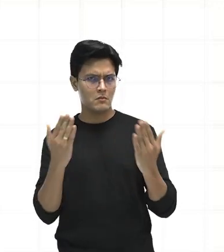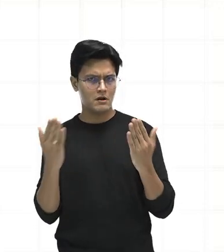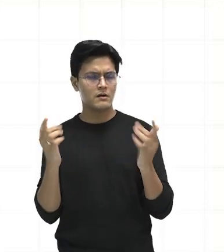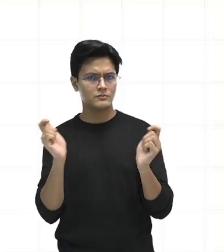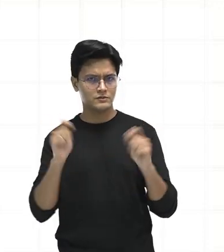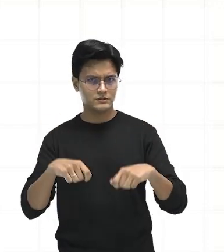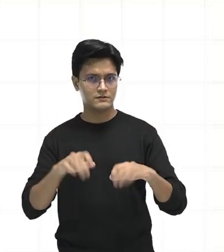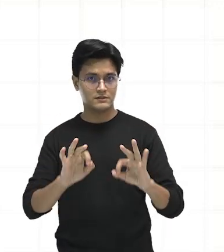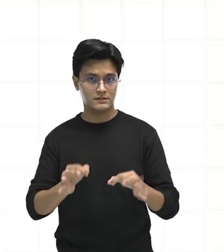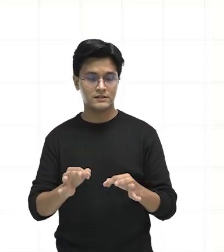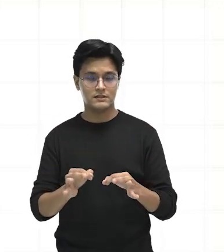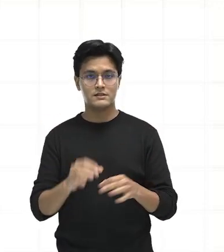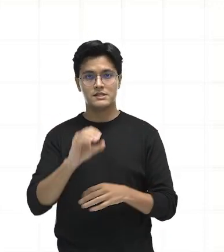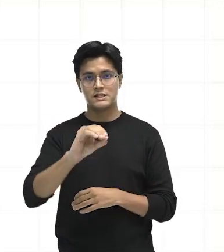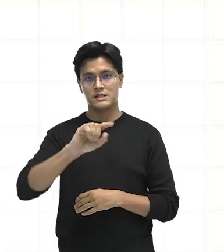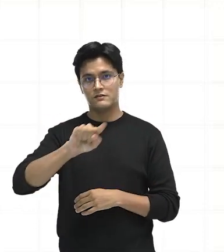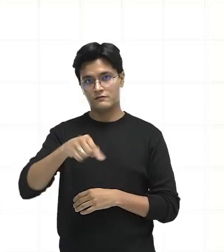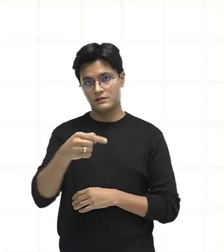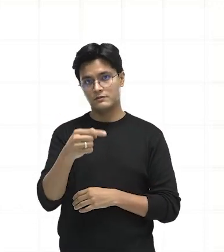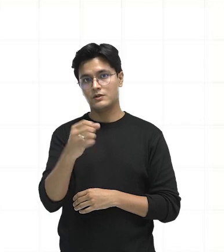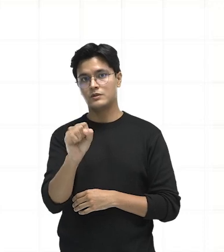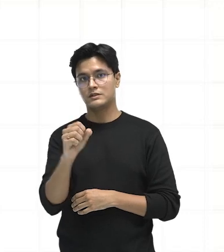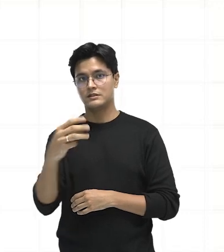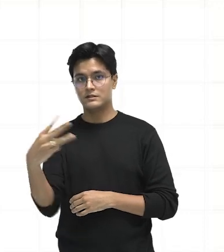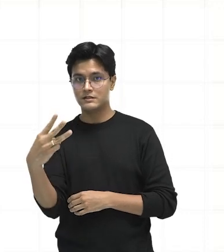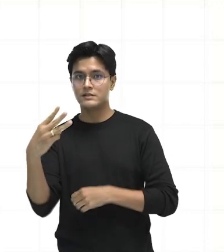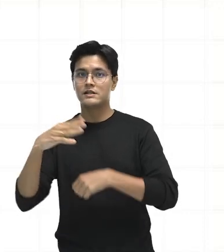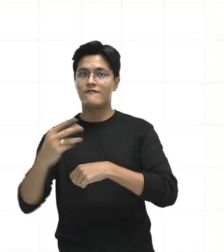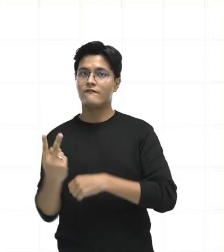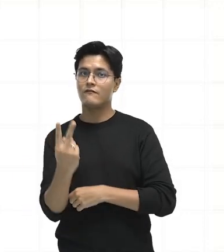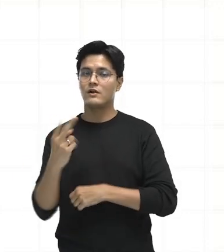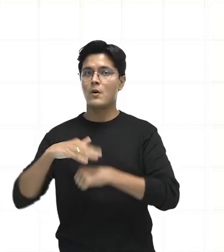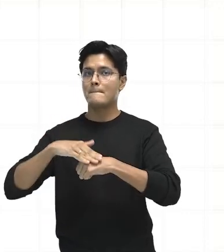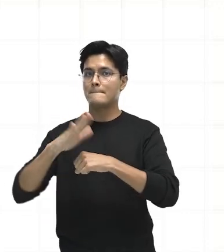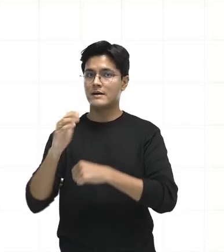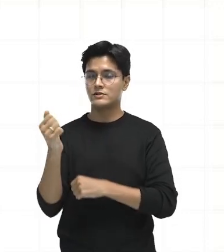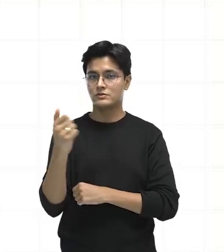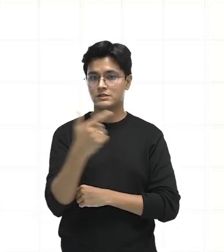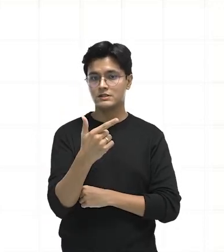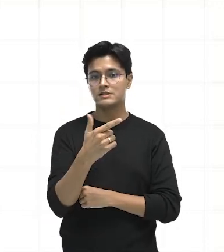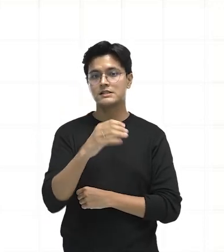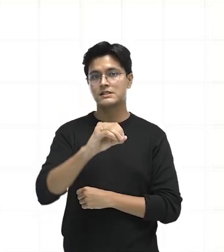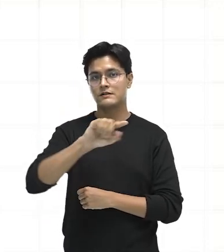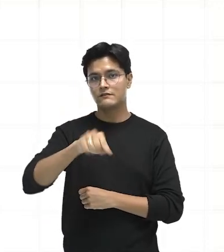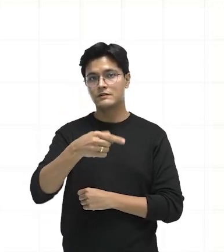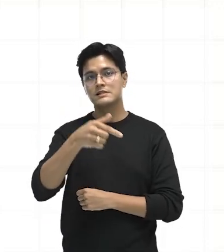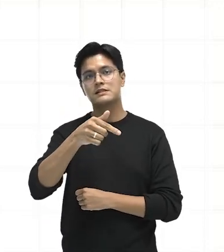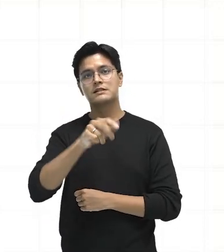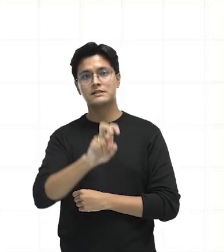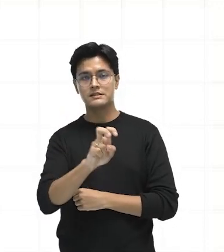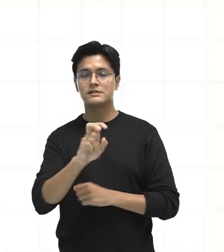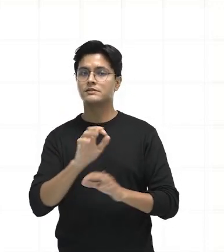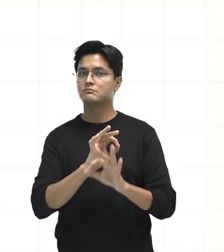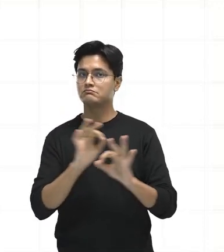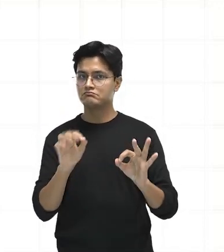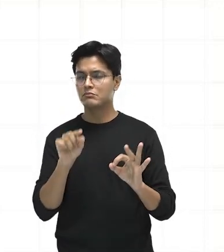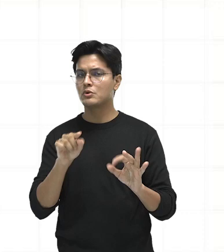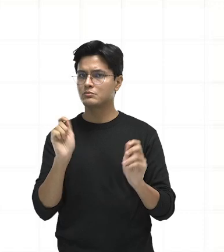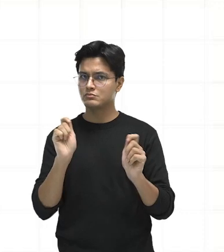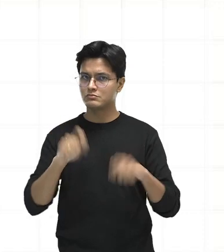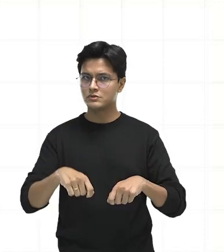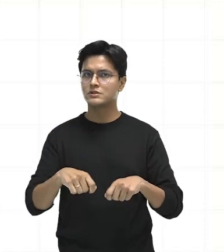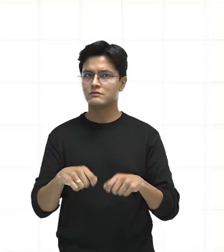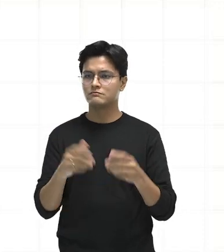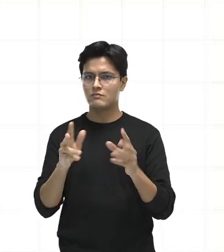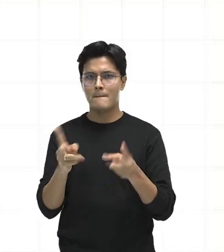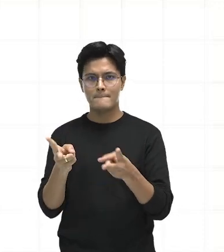comparação. 0,83 é maior que 0,75. Beleza. Aqui a gente consegue ver bem essa